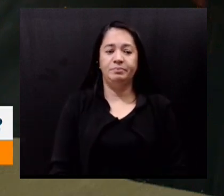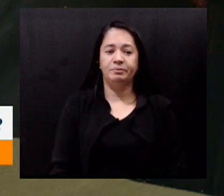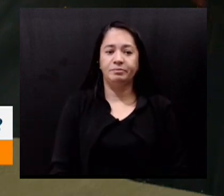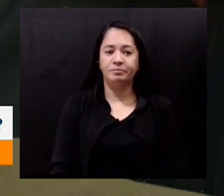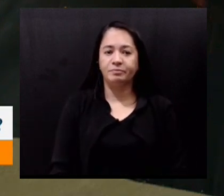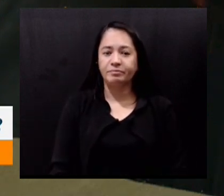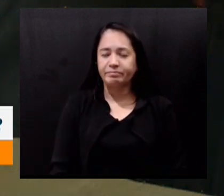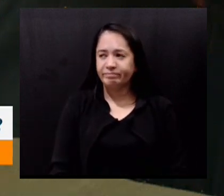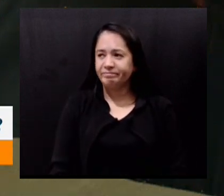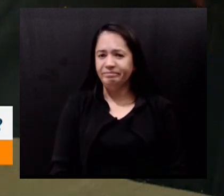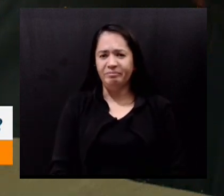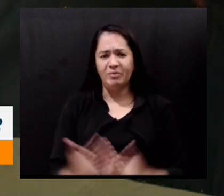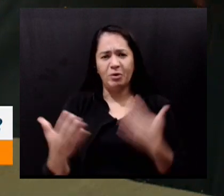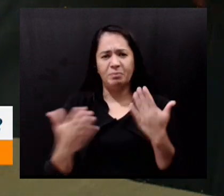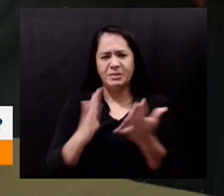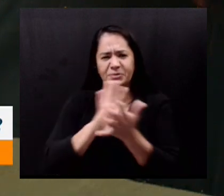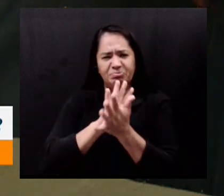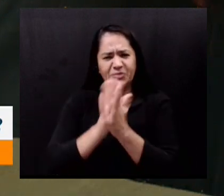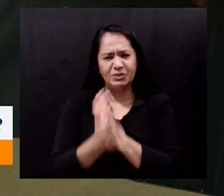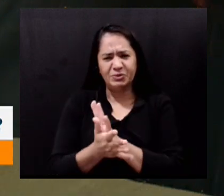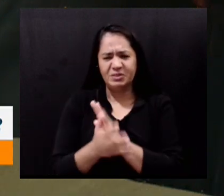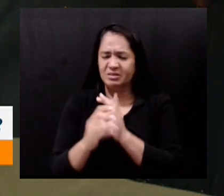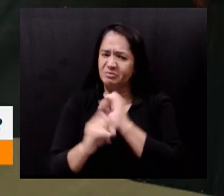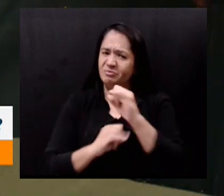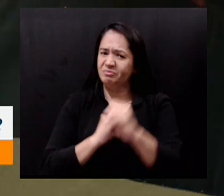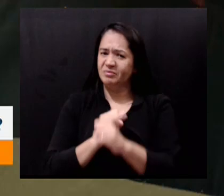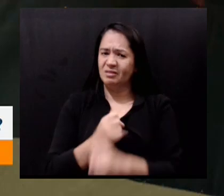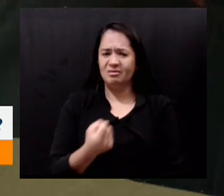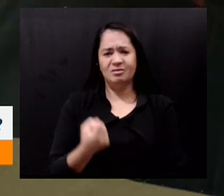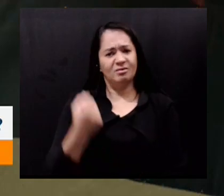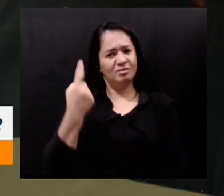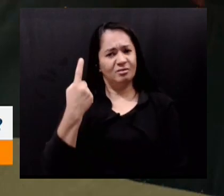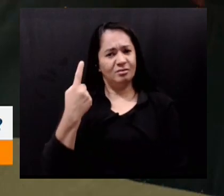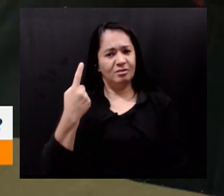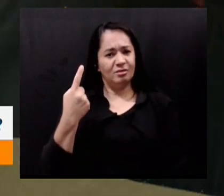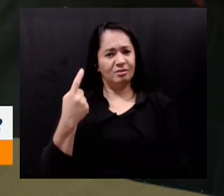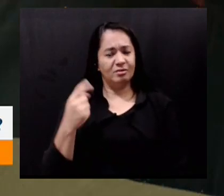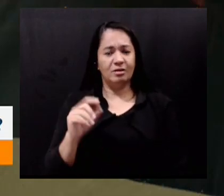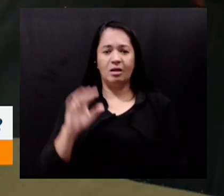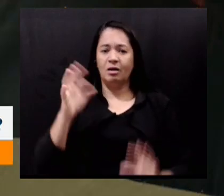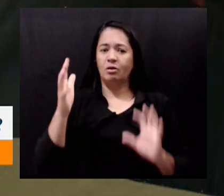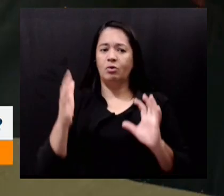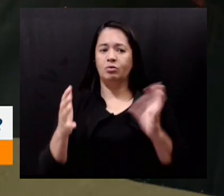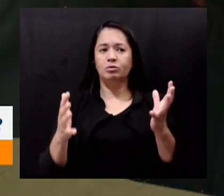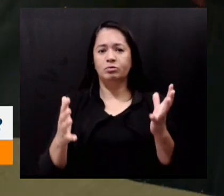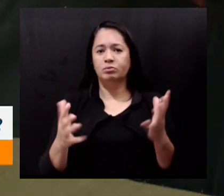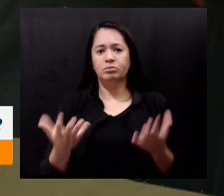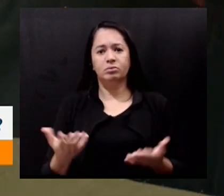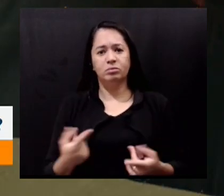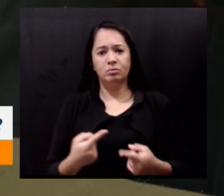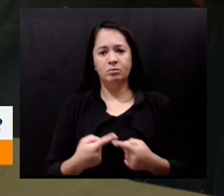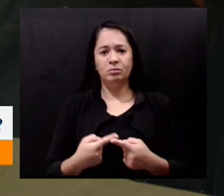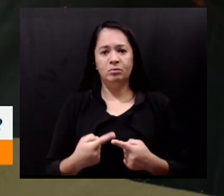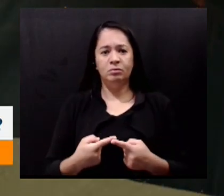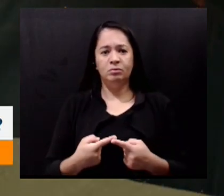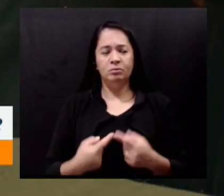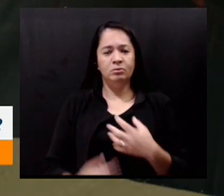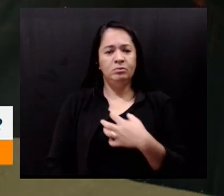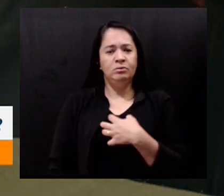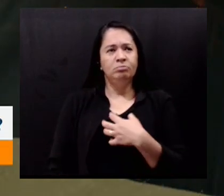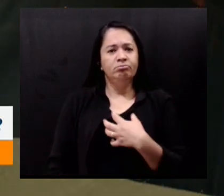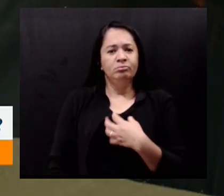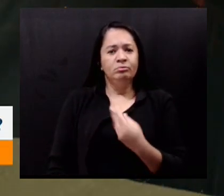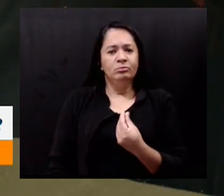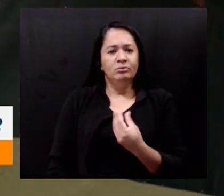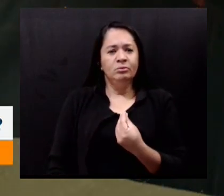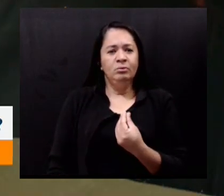é um negócio estranho, né, Susana, que acontece, porque é uma forma de responsabilizar